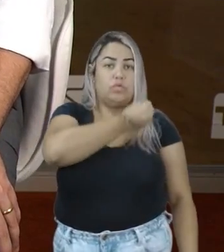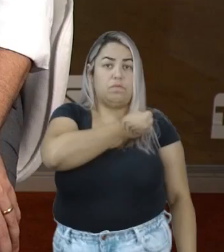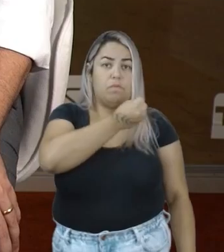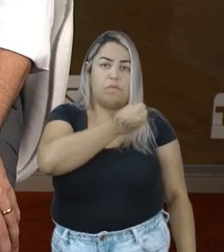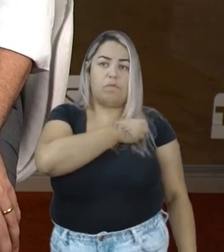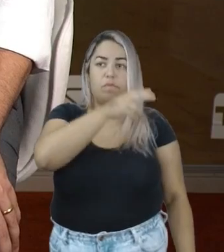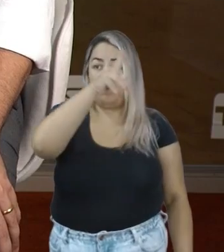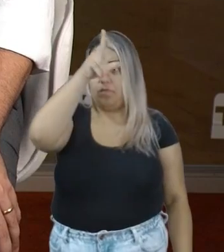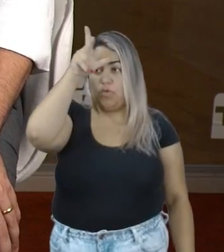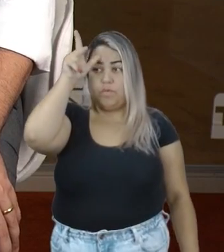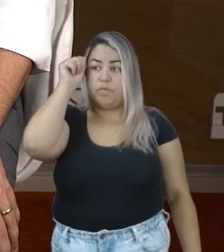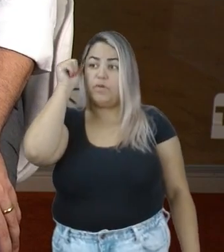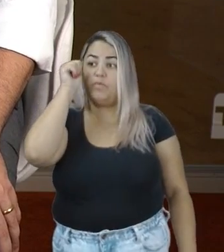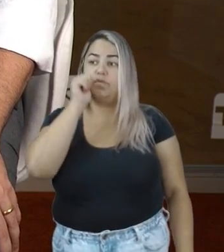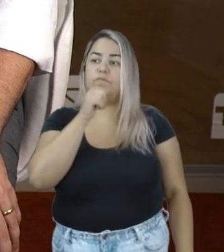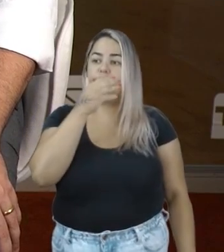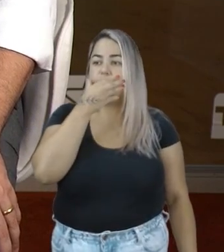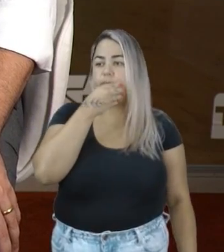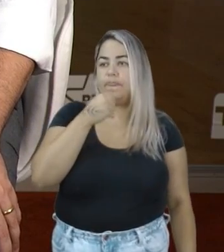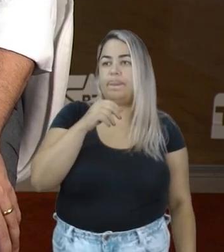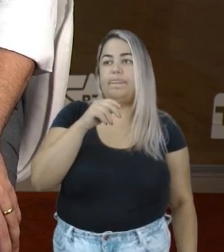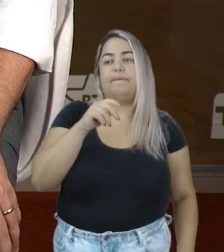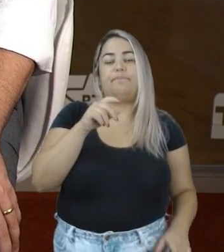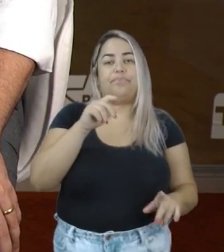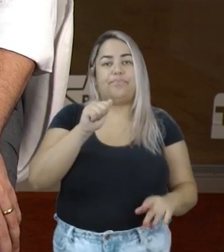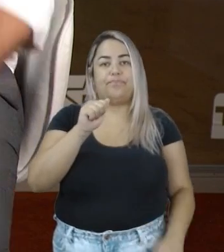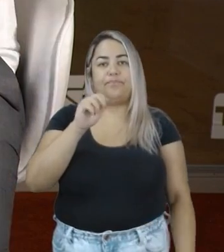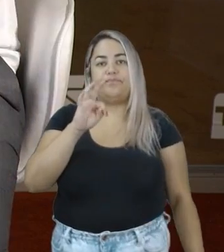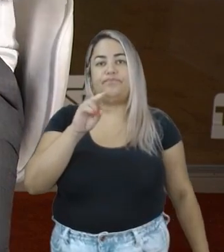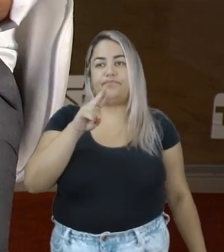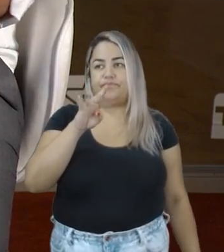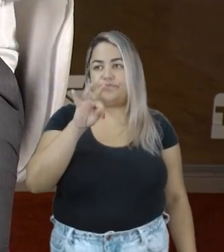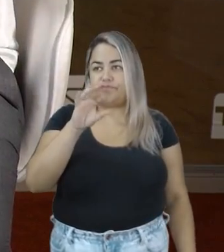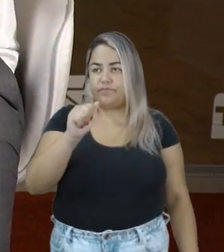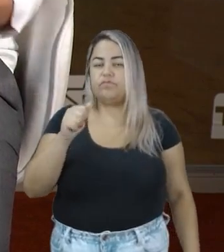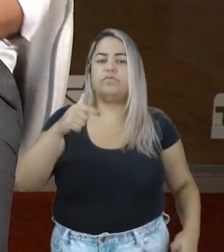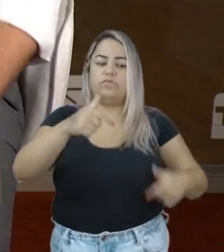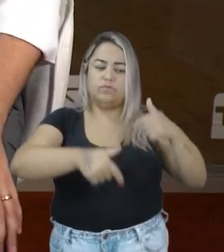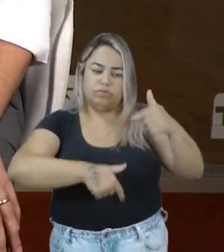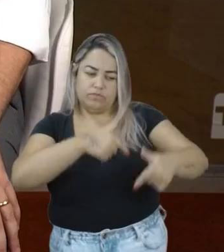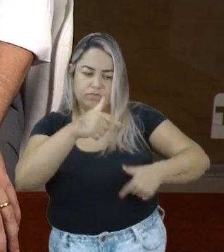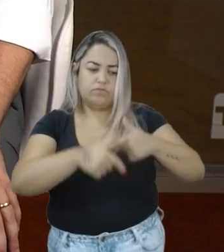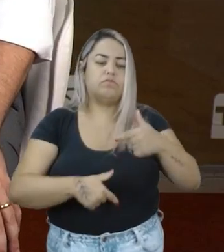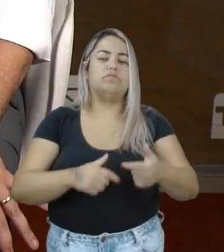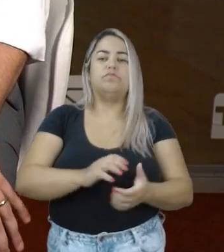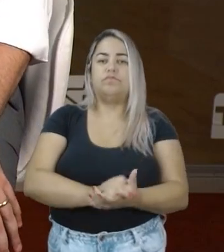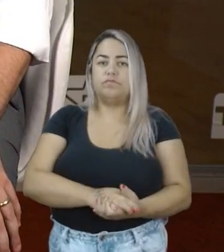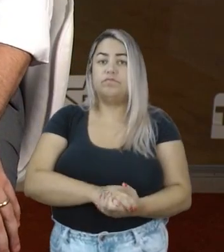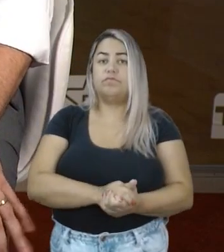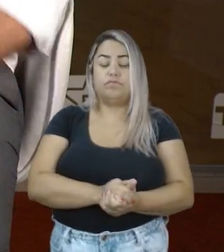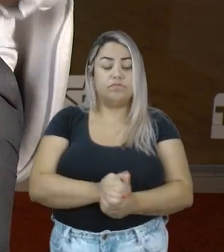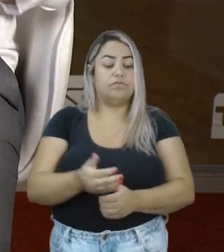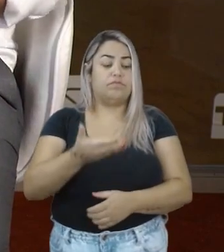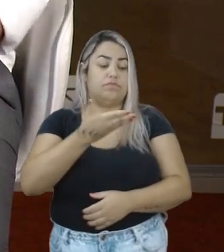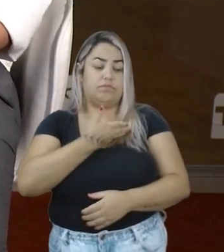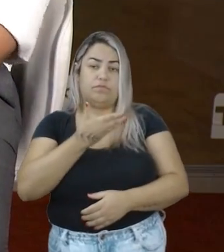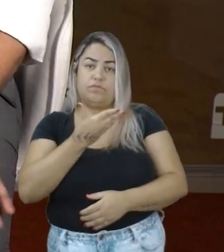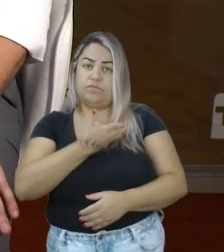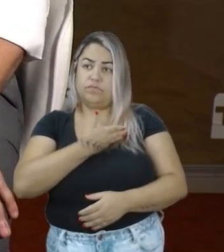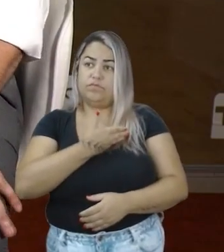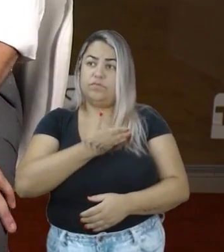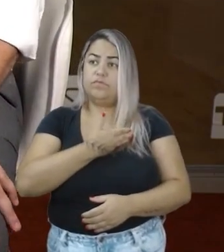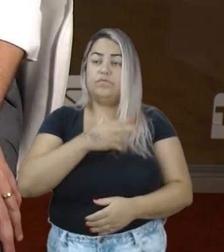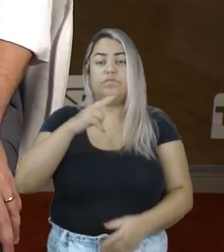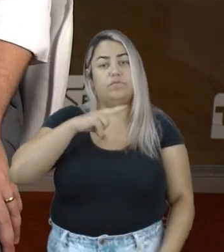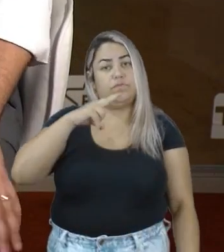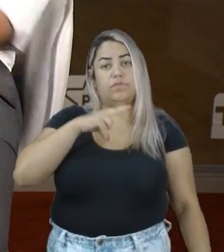eleitos e, portanto, estou muito otimista com o resultado eleitoral. Claro que é muito trabalho, muita dedicação dos companheiros e companheiras e, no meu caso em